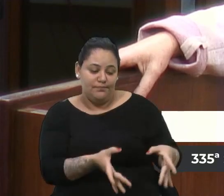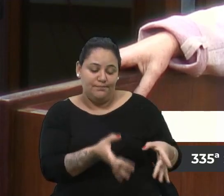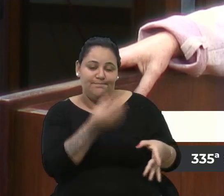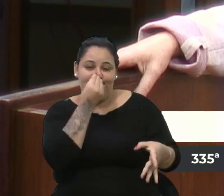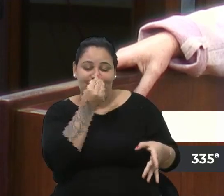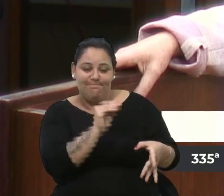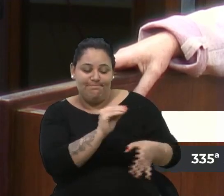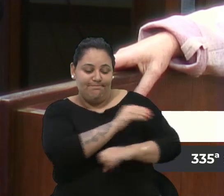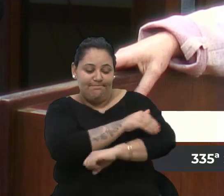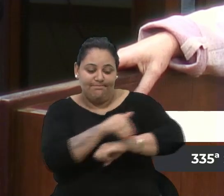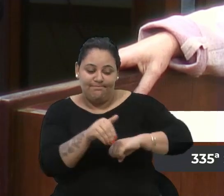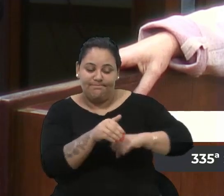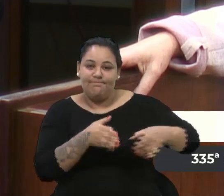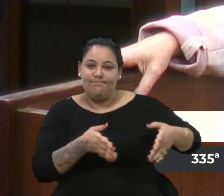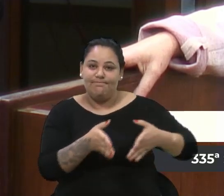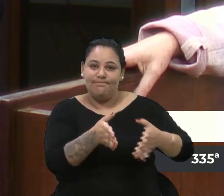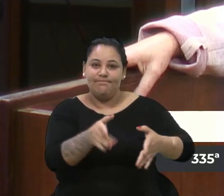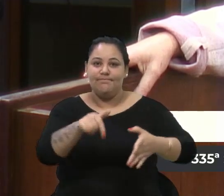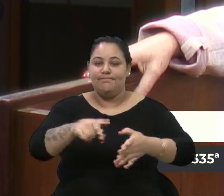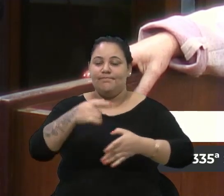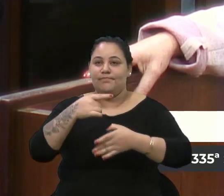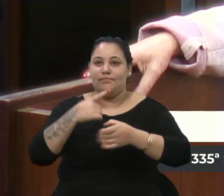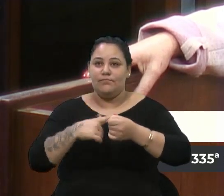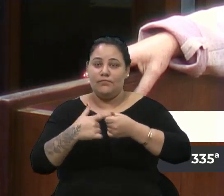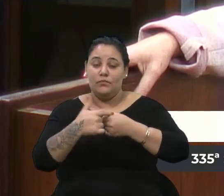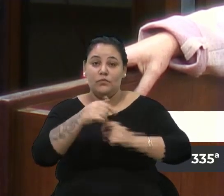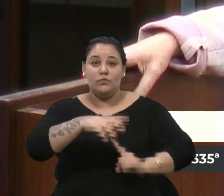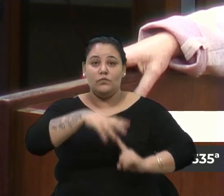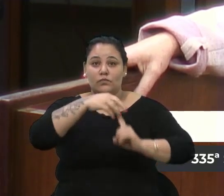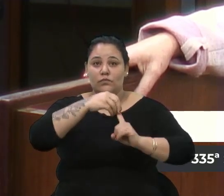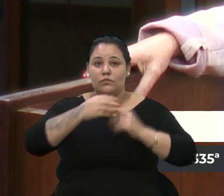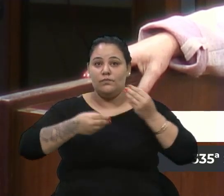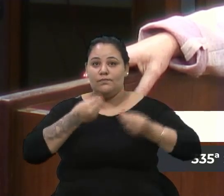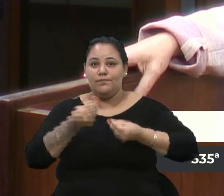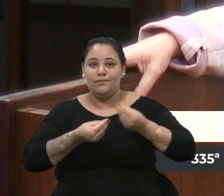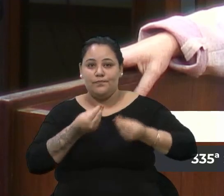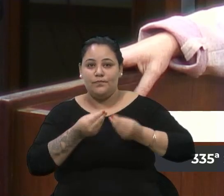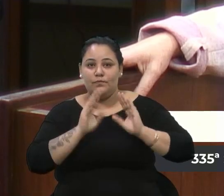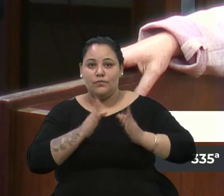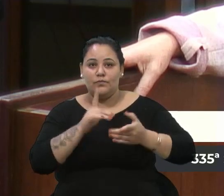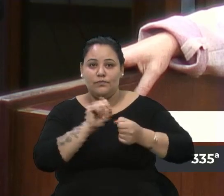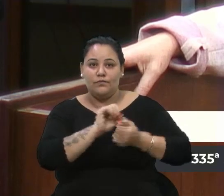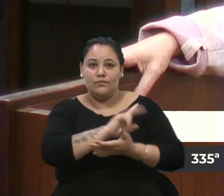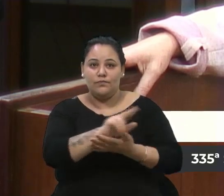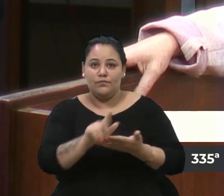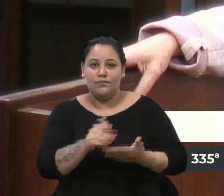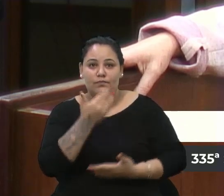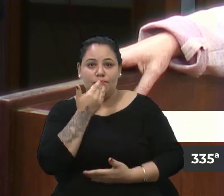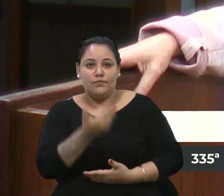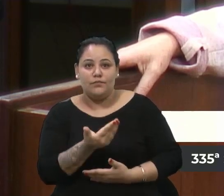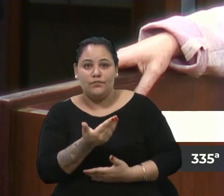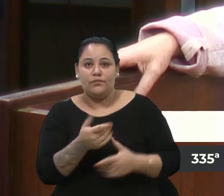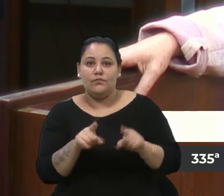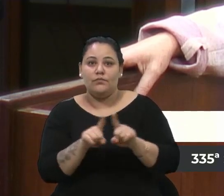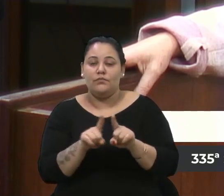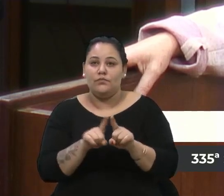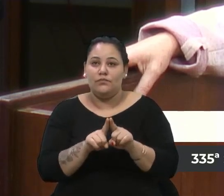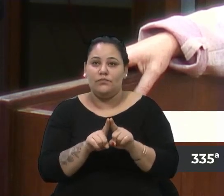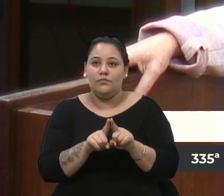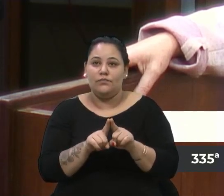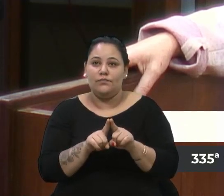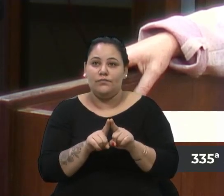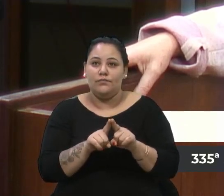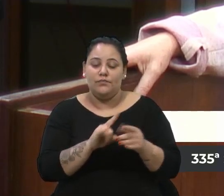e principalmente quanto nós temos feitos de pedidos de requerimentos